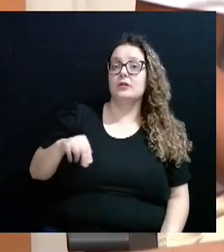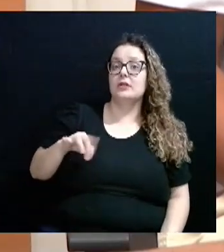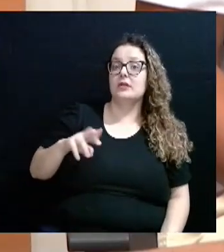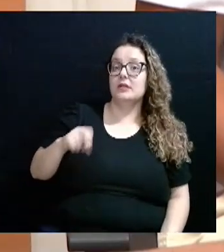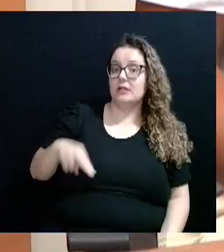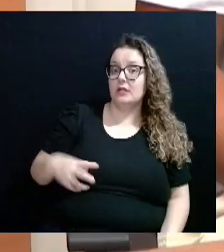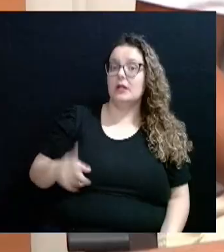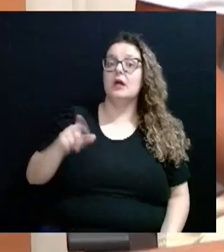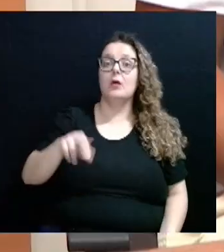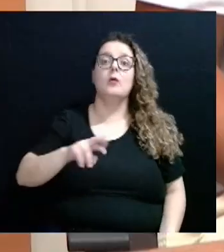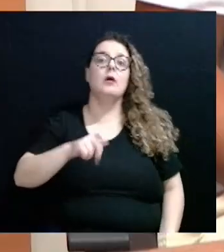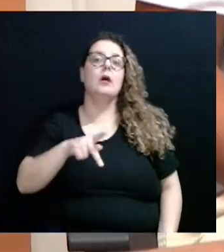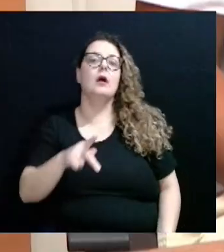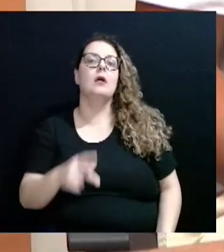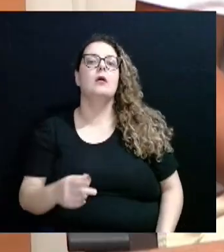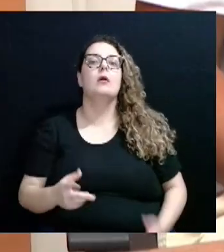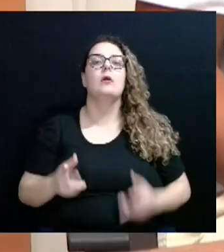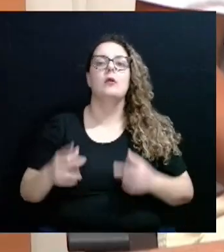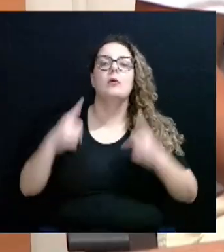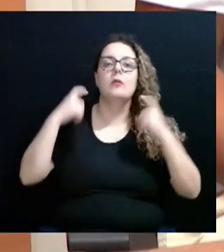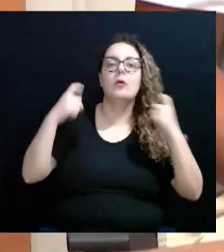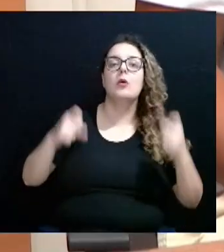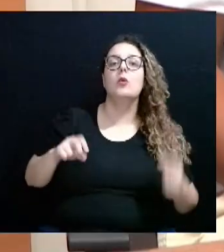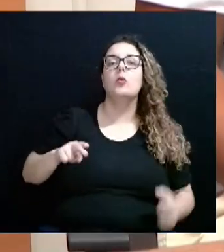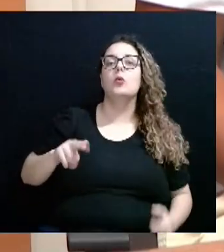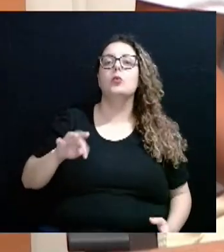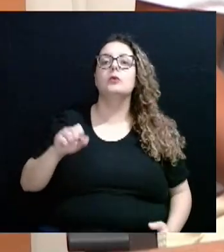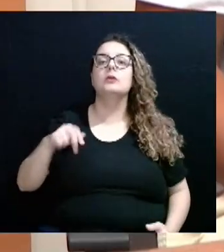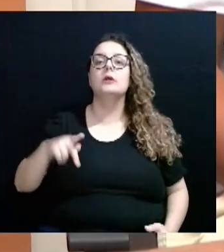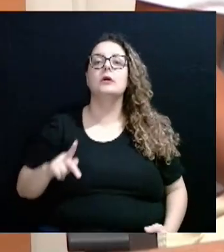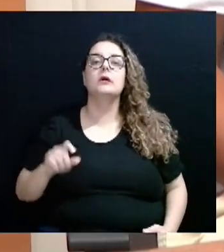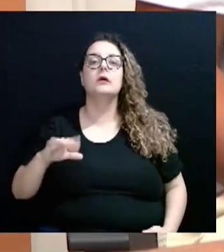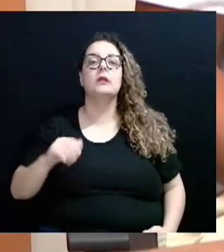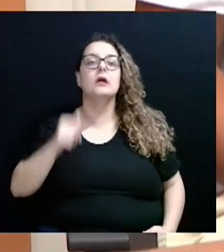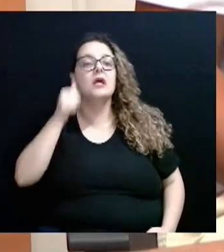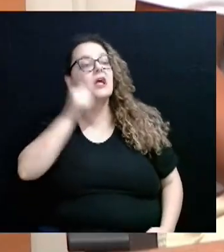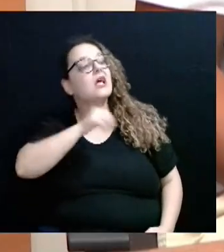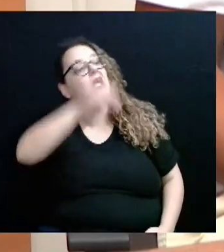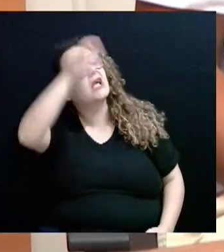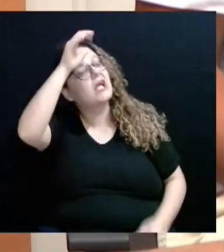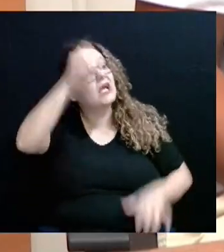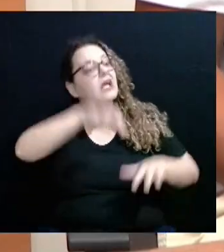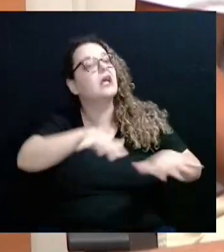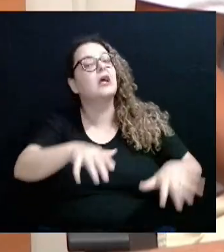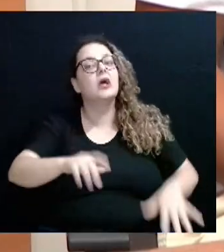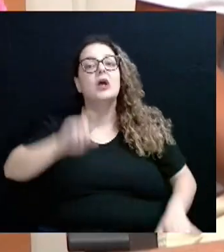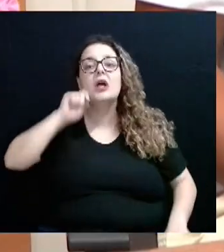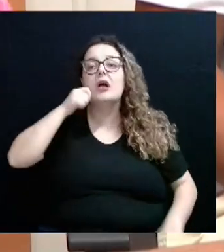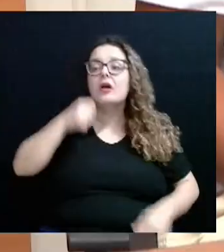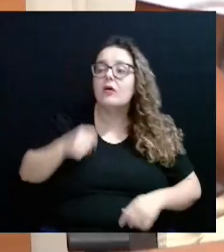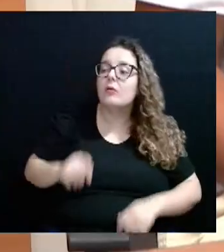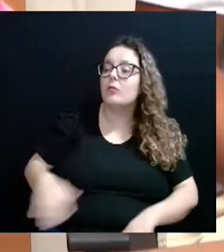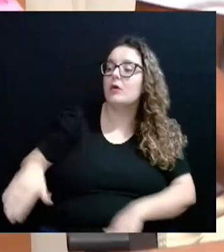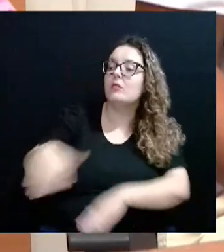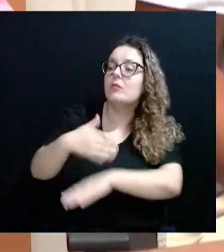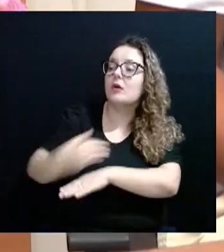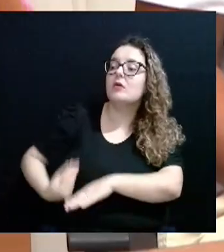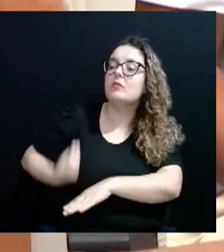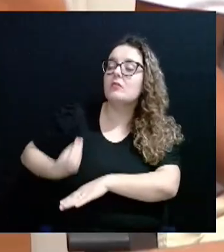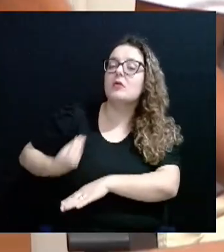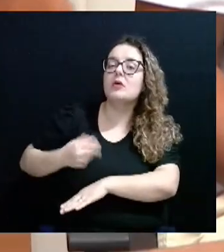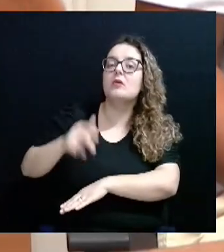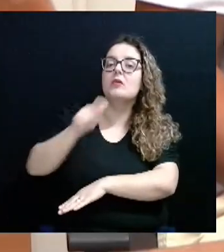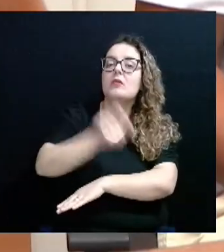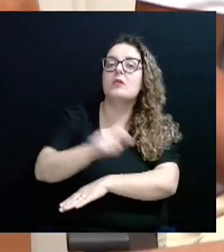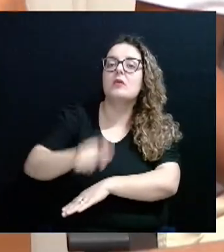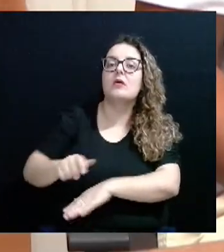do Wu-Tang Clan. E as tia que leva sopão pros mendigo. É rap até umas horas,